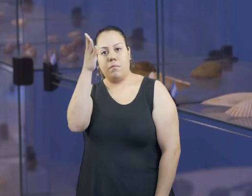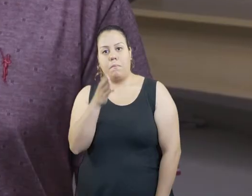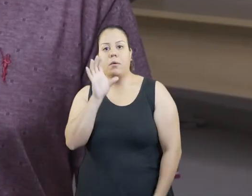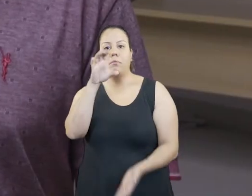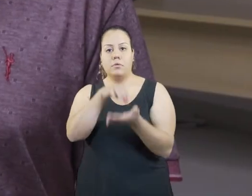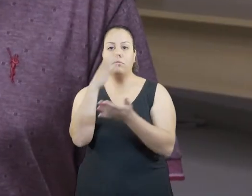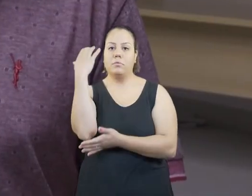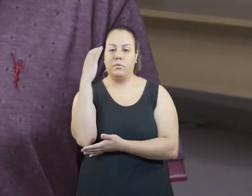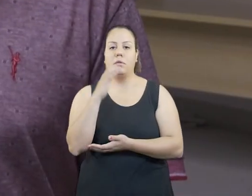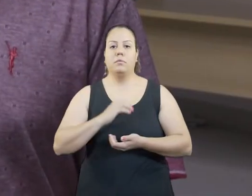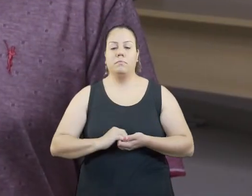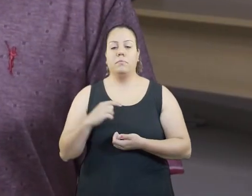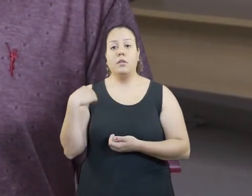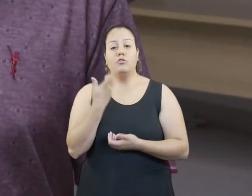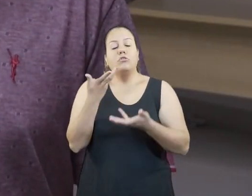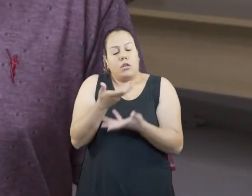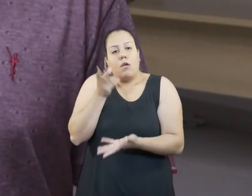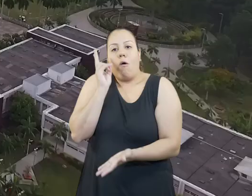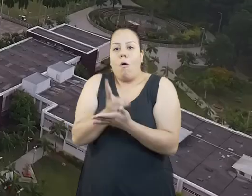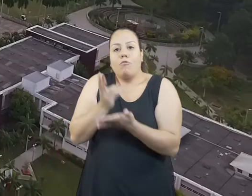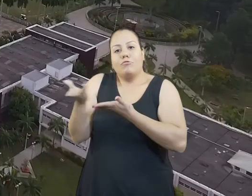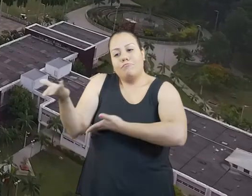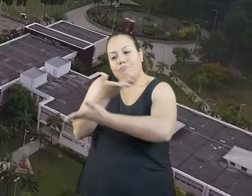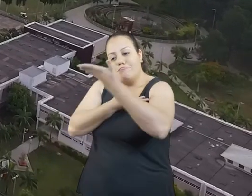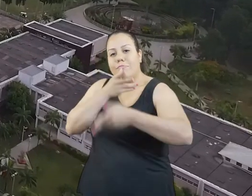www.ufjf.br/centro-de-ciências. A gente quer continuar atendendo a população, quer continuar fazendo